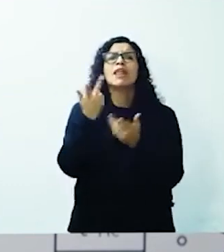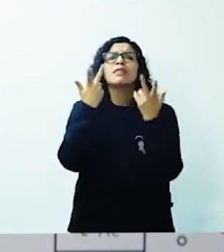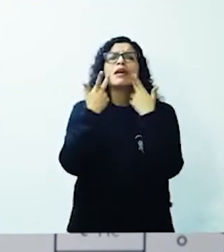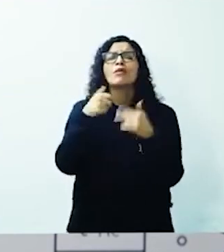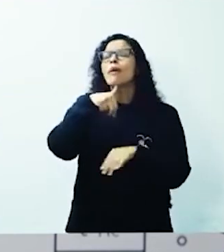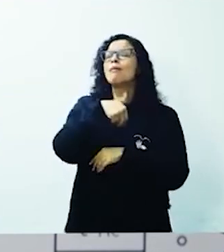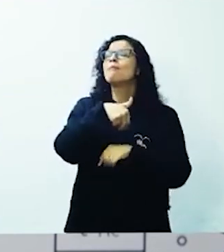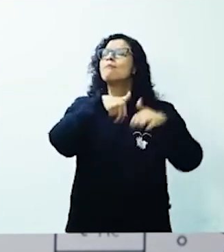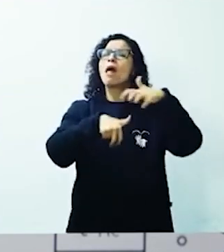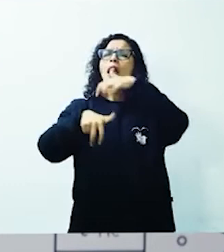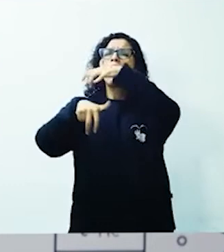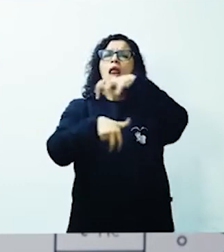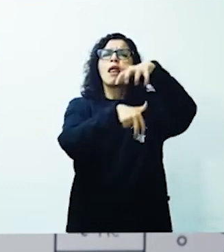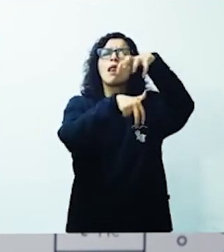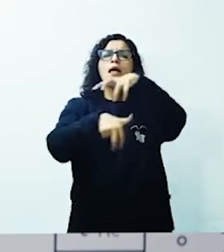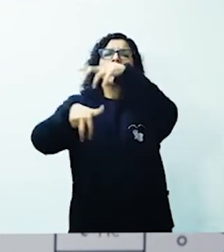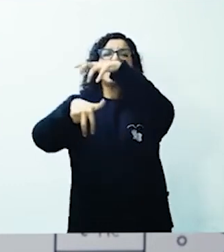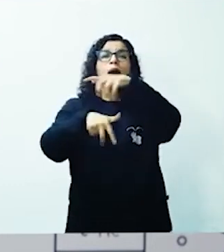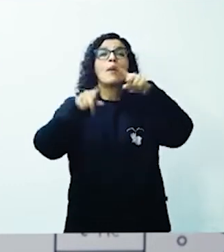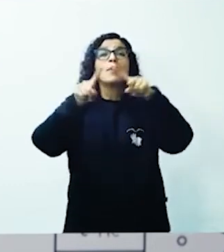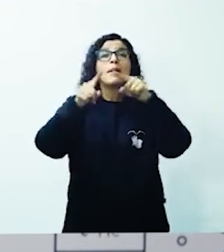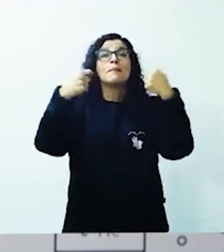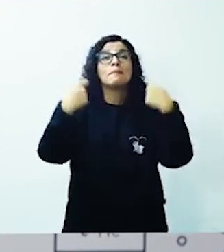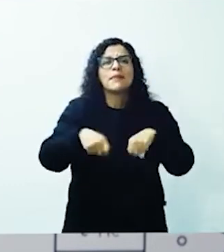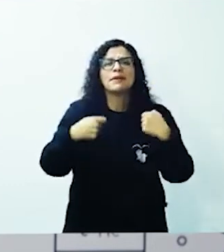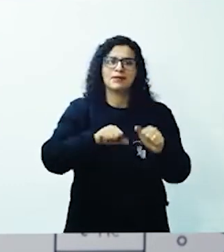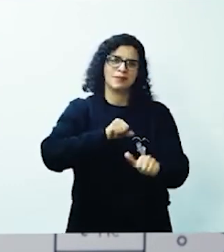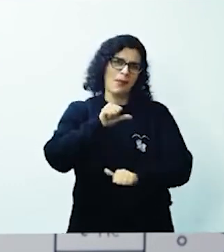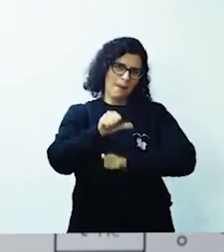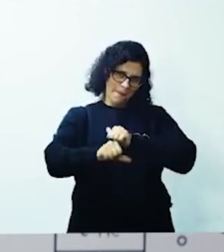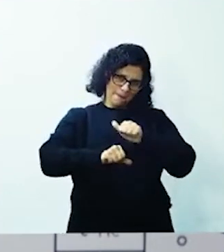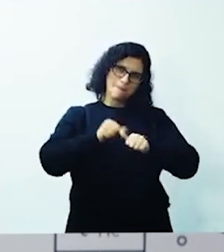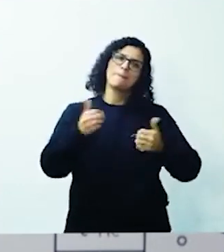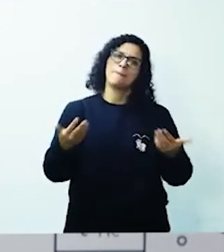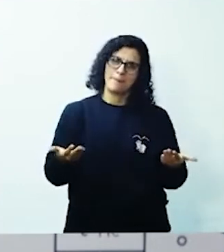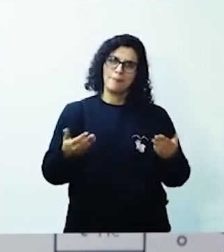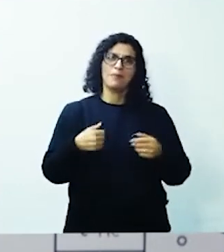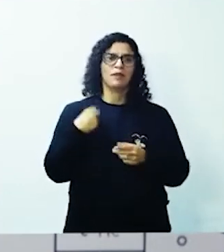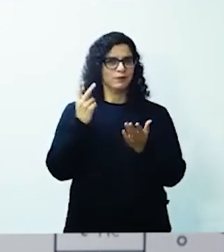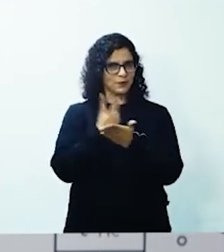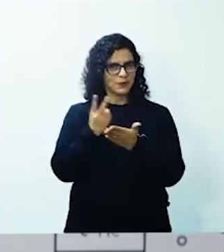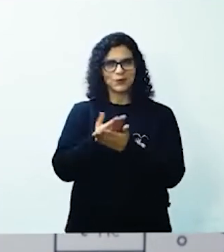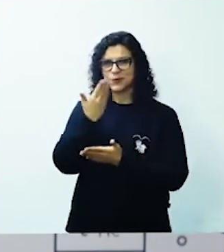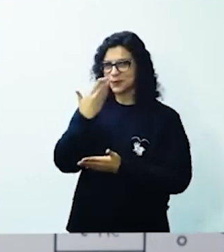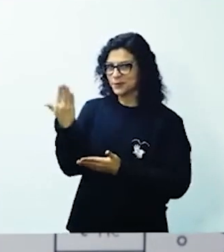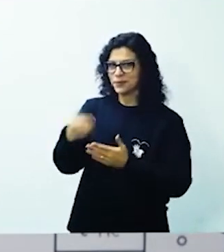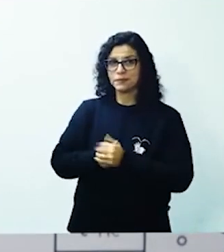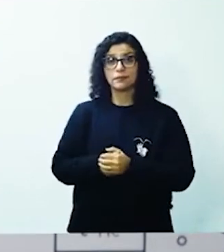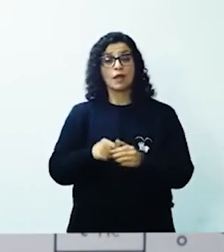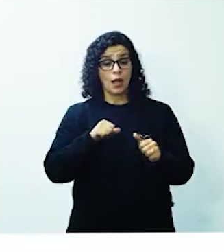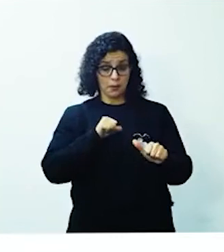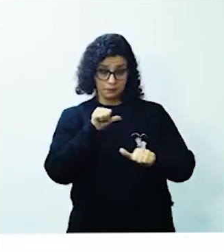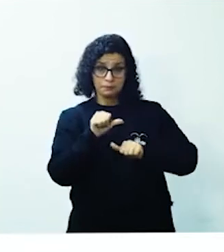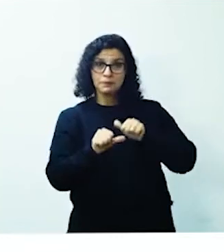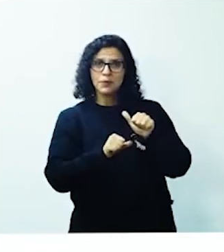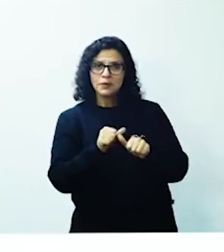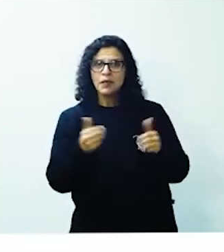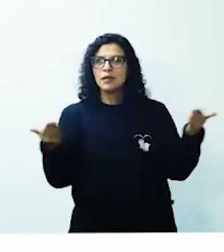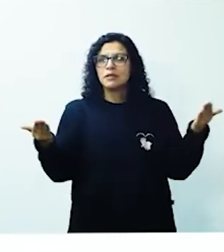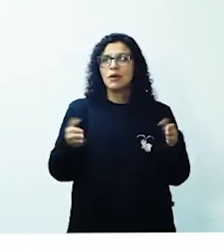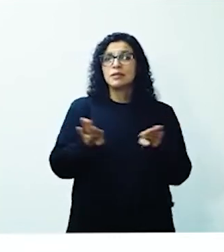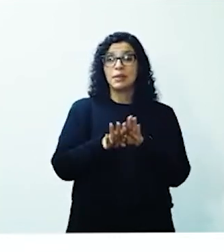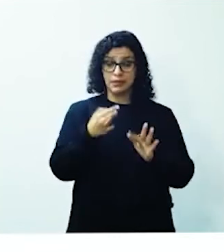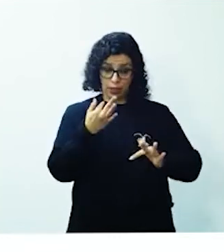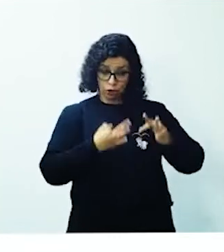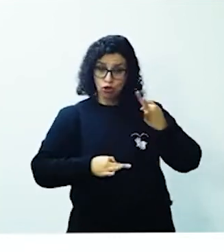banho de chuva, pois é preciso mudar. Vamos continuar. A mudança até na